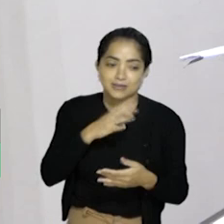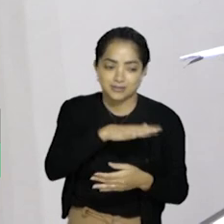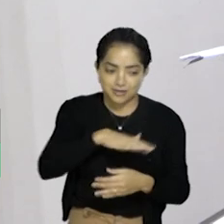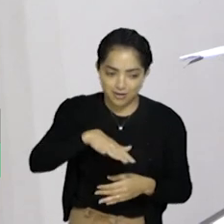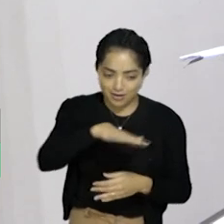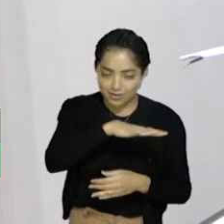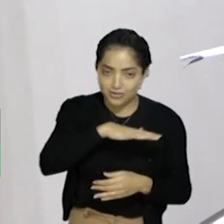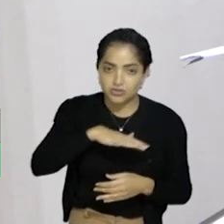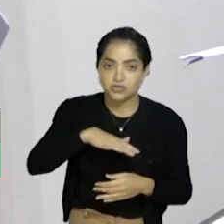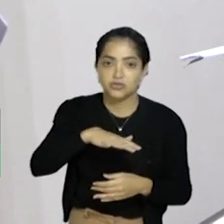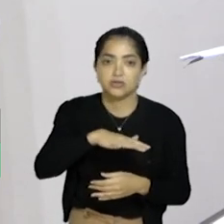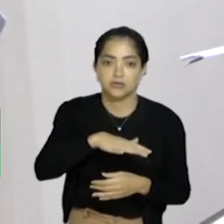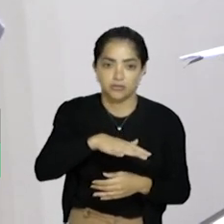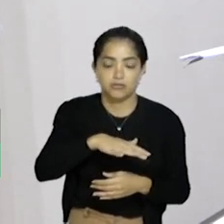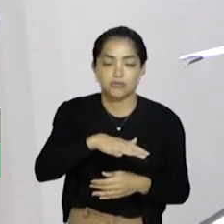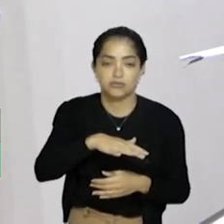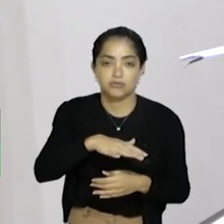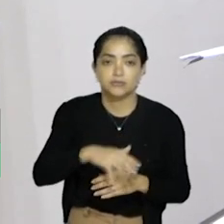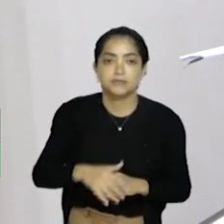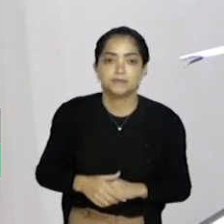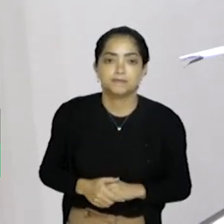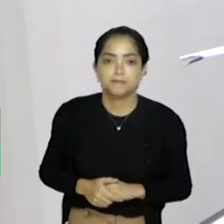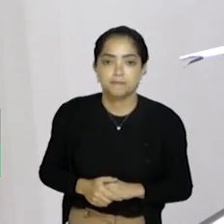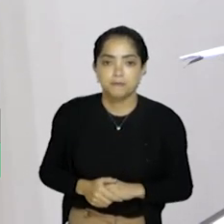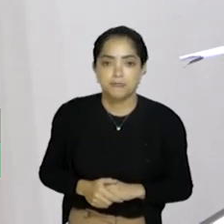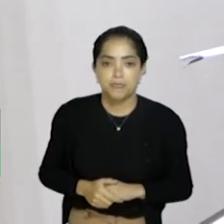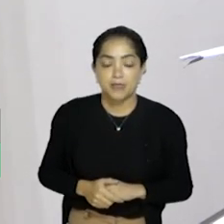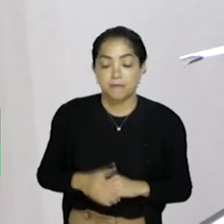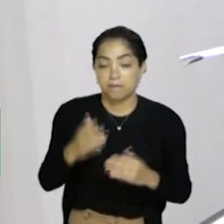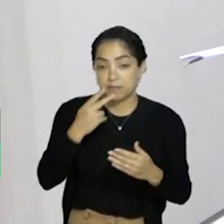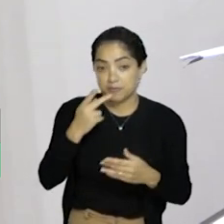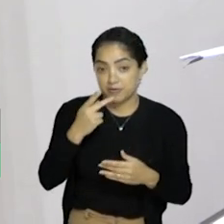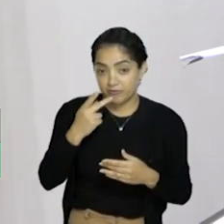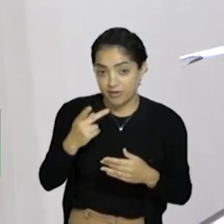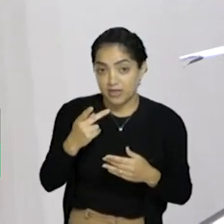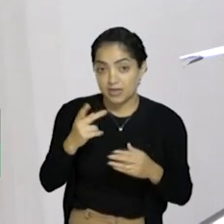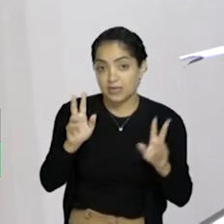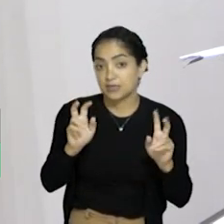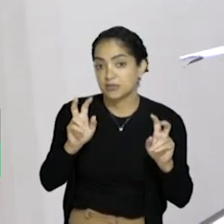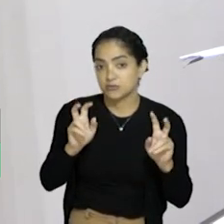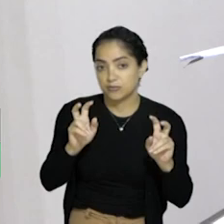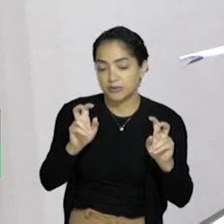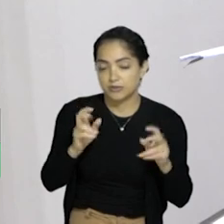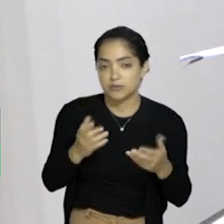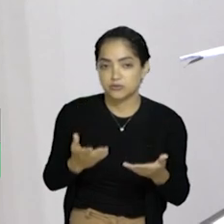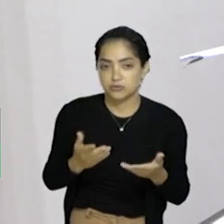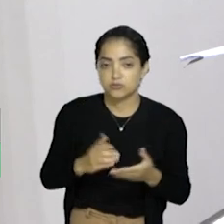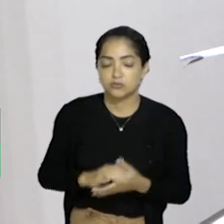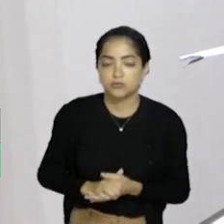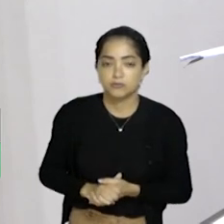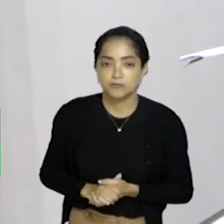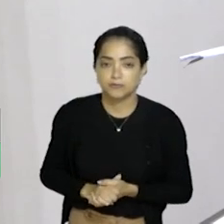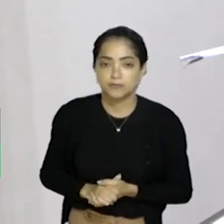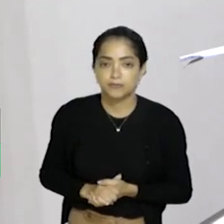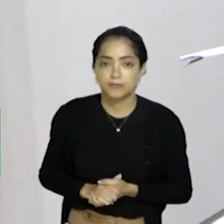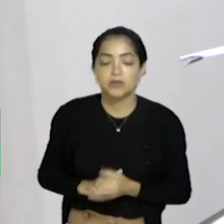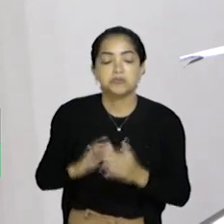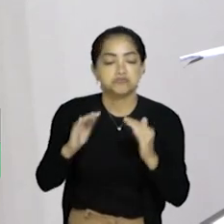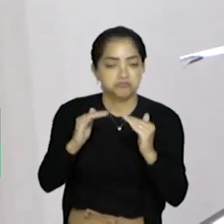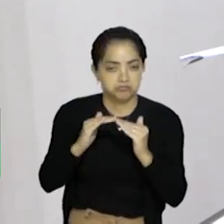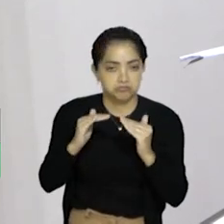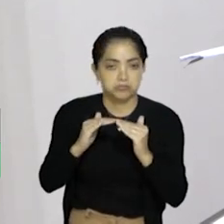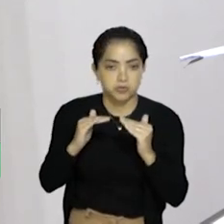a uma das maiores autoridades para falar sobre essa questão e concorda